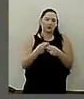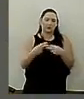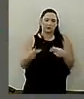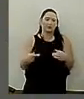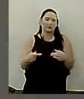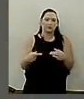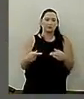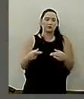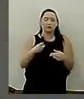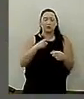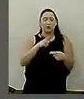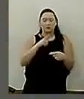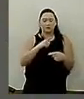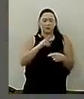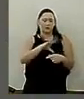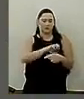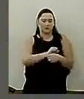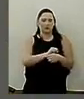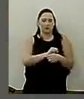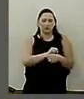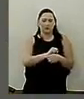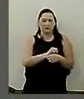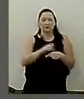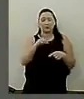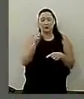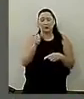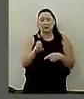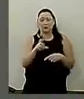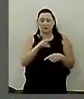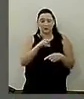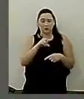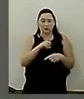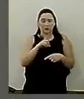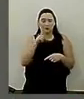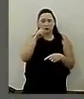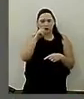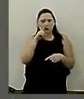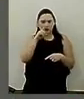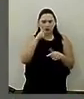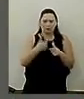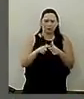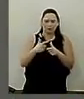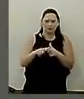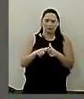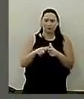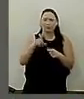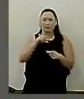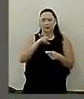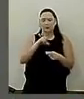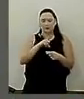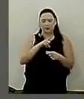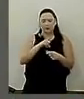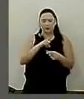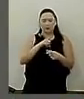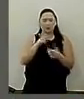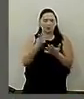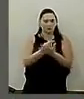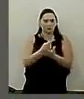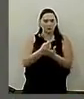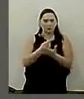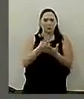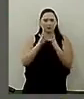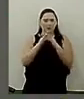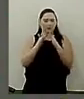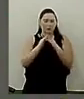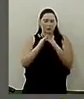ama para o nosso bem. Então, sempre que o perigo bater à sua porta, não só o perigo de um problema